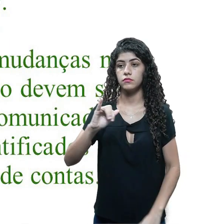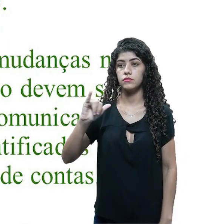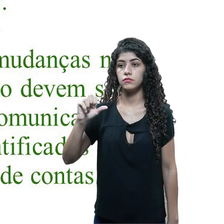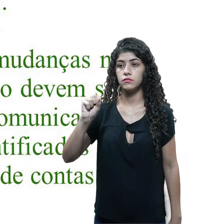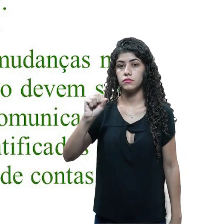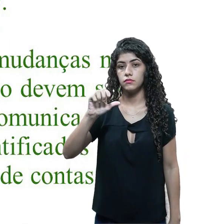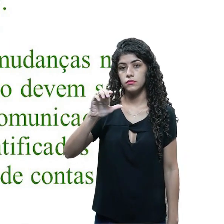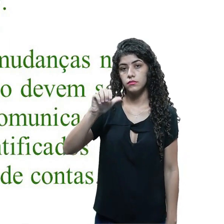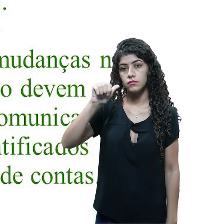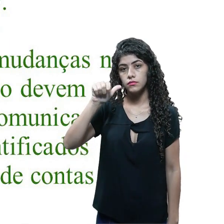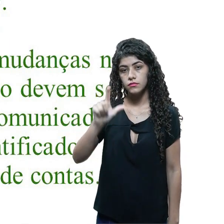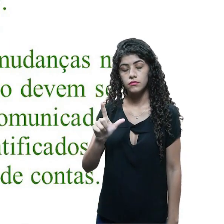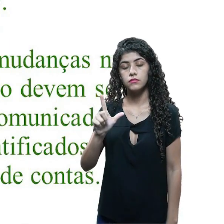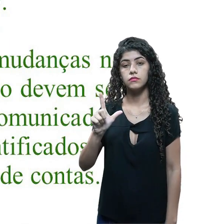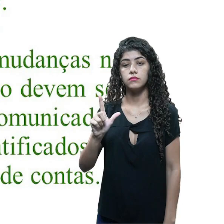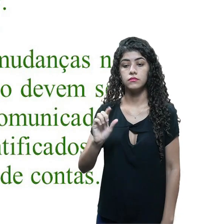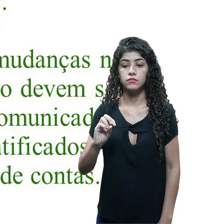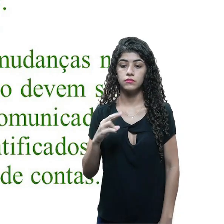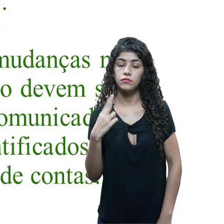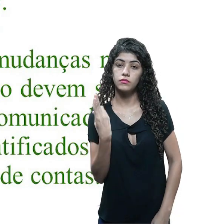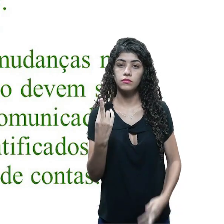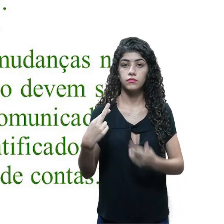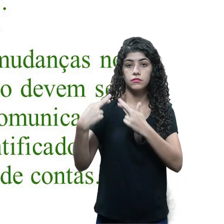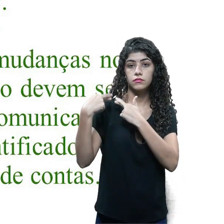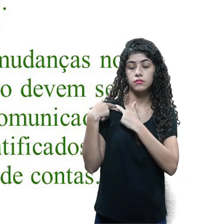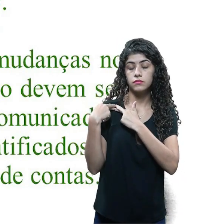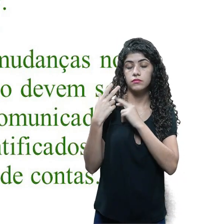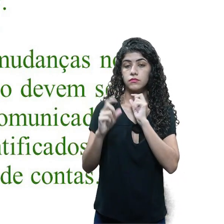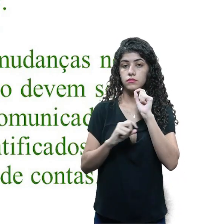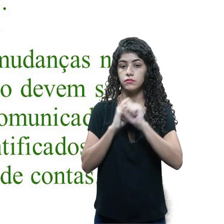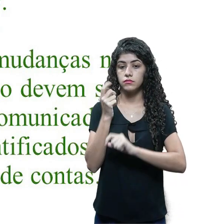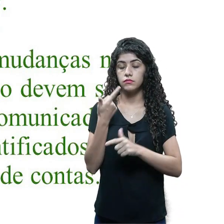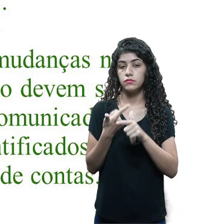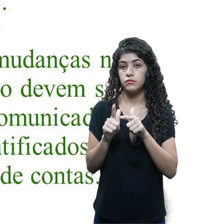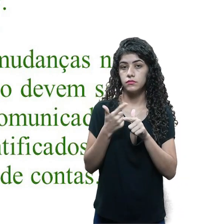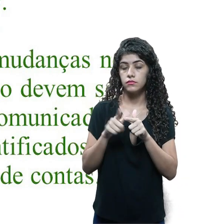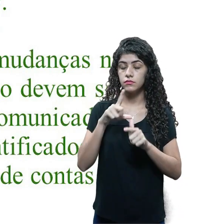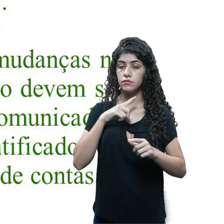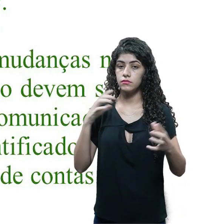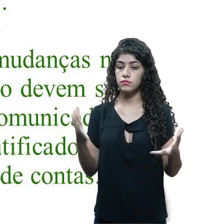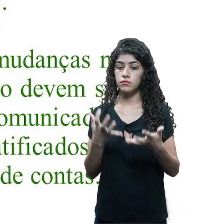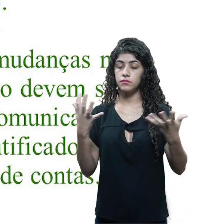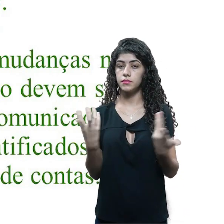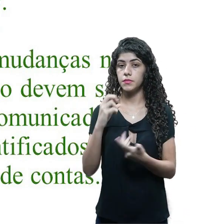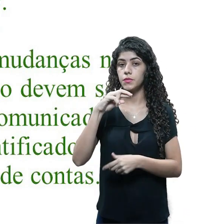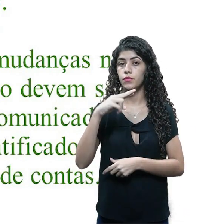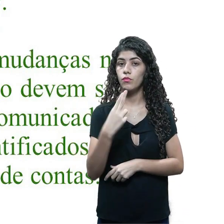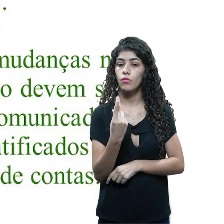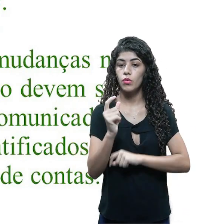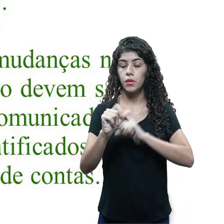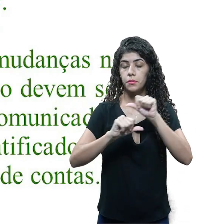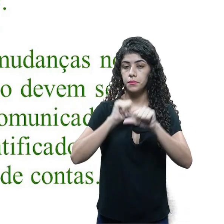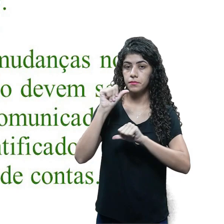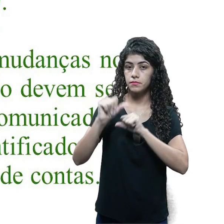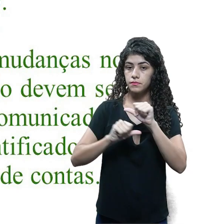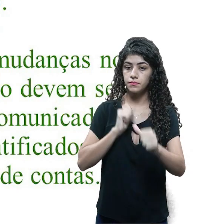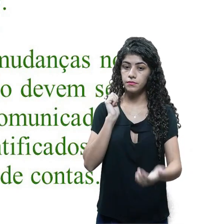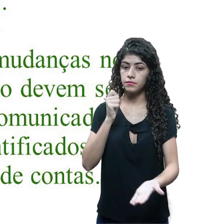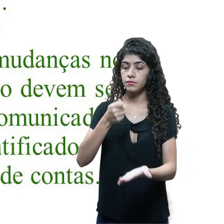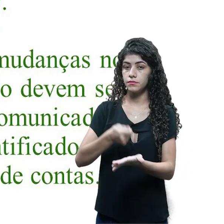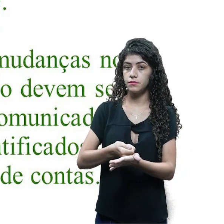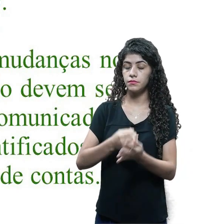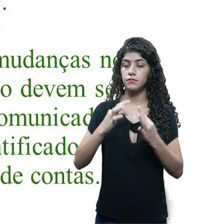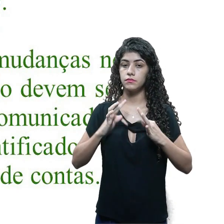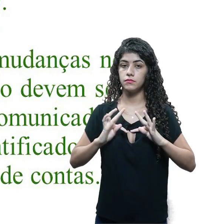comprovante fiscal correspondente. Outras responsabilidades. Problemas que influenciam ou conduzam a mudanças